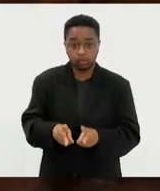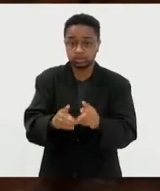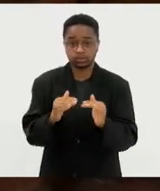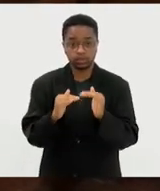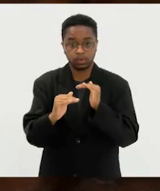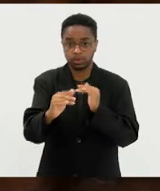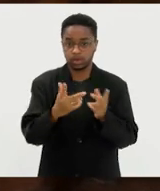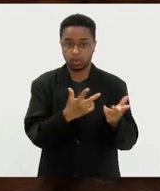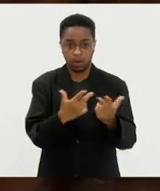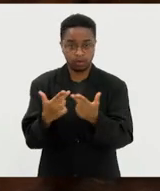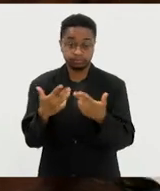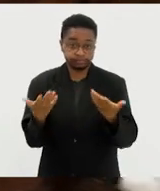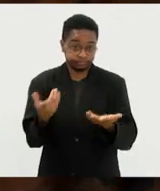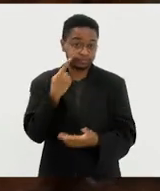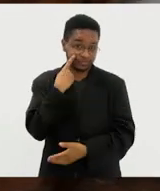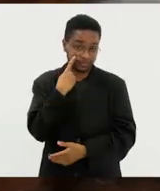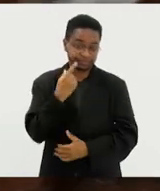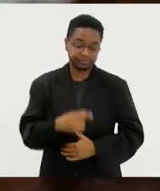veja,